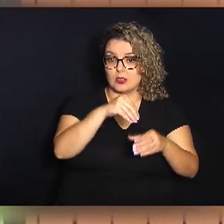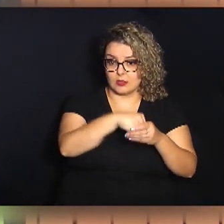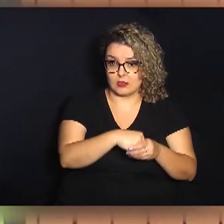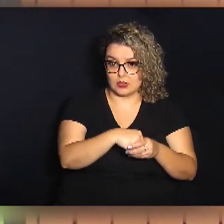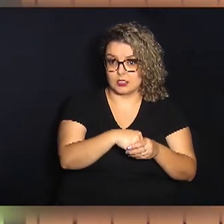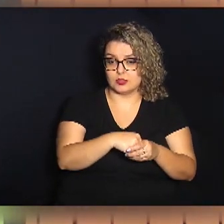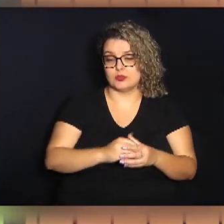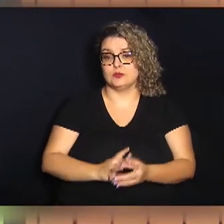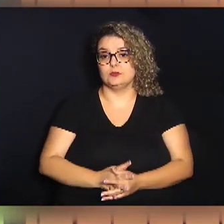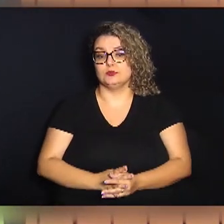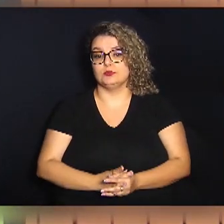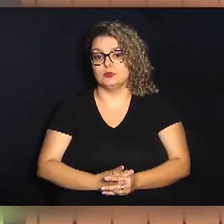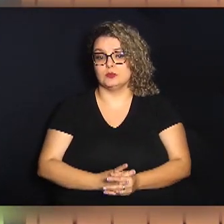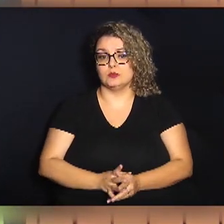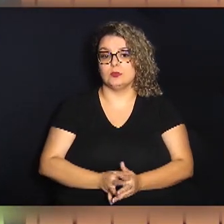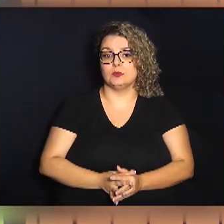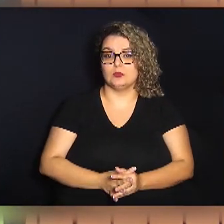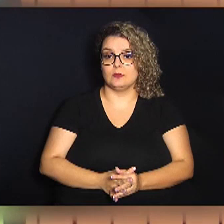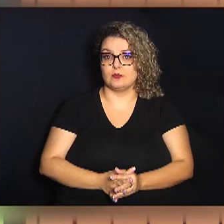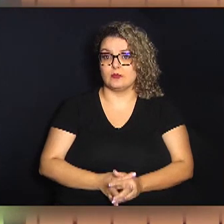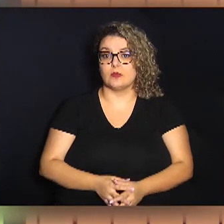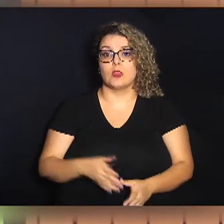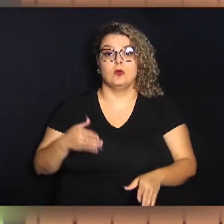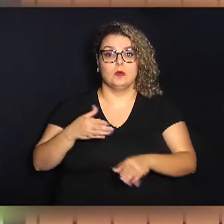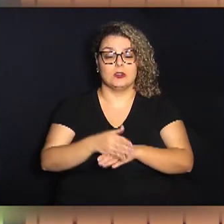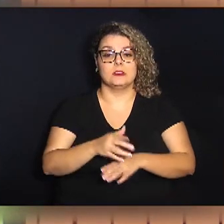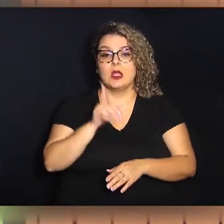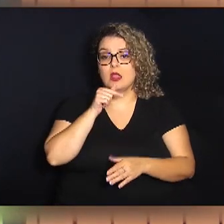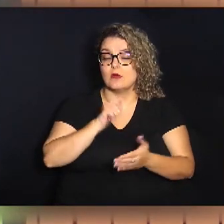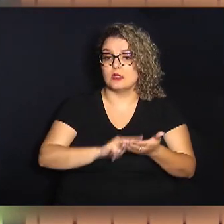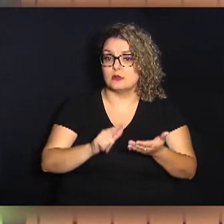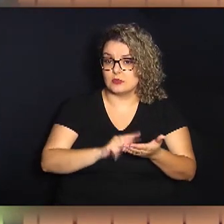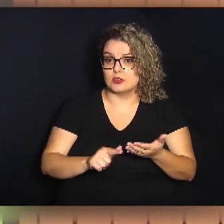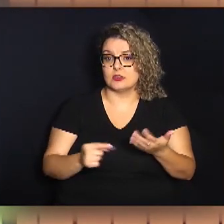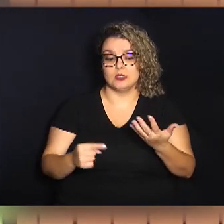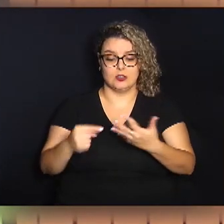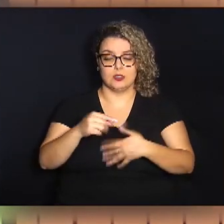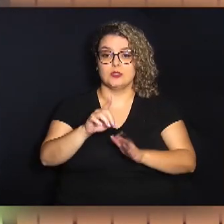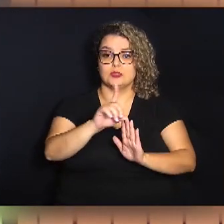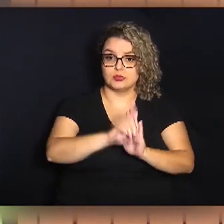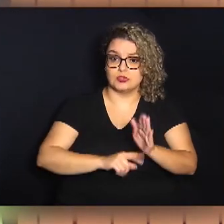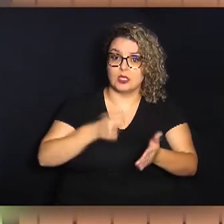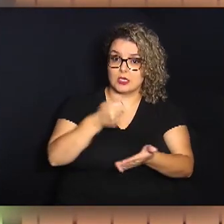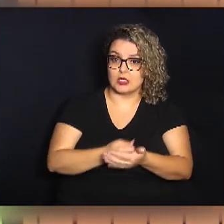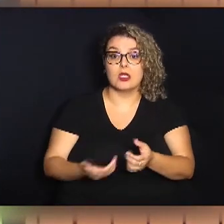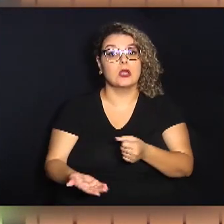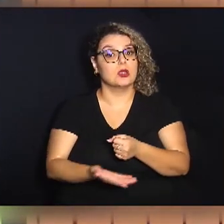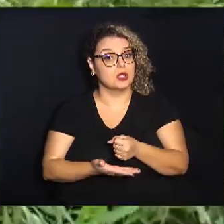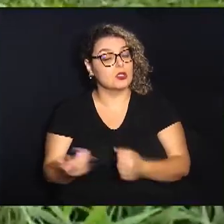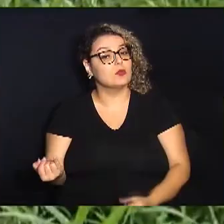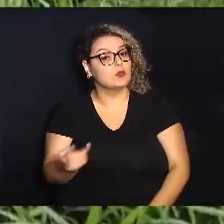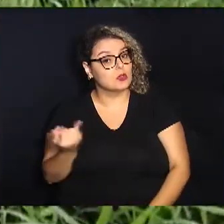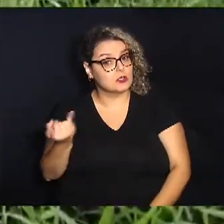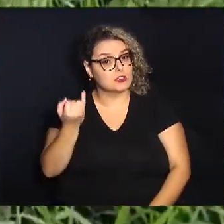Federal que o acesso à água potável vai estar entre os direitos e garantias fundamentais do